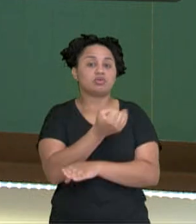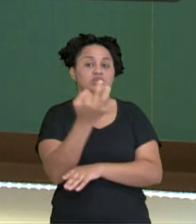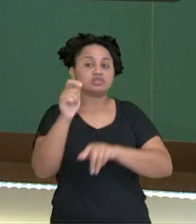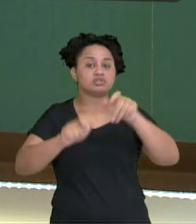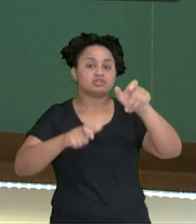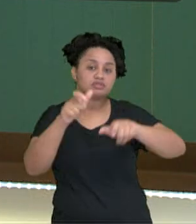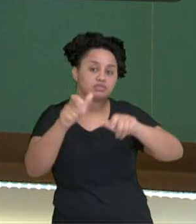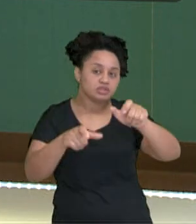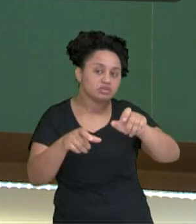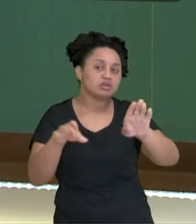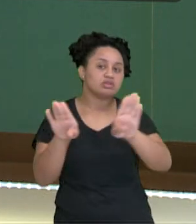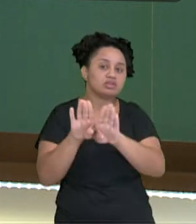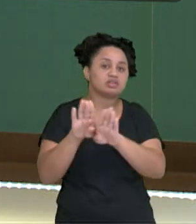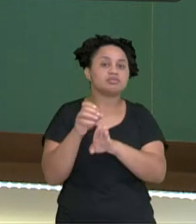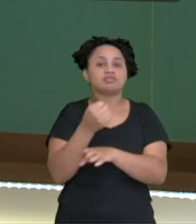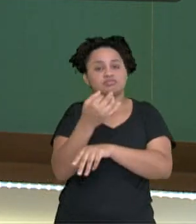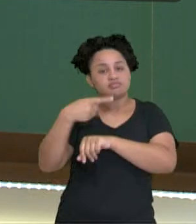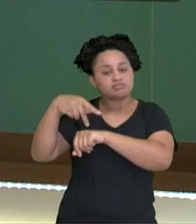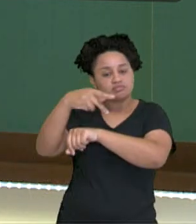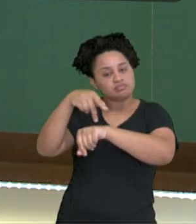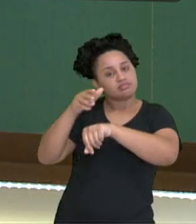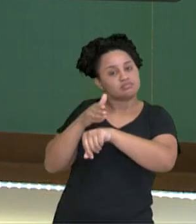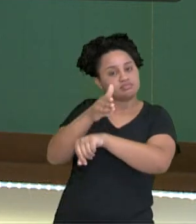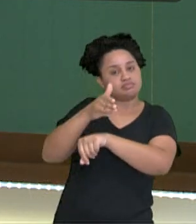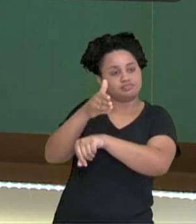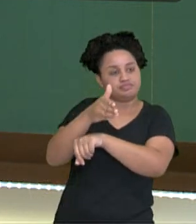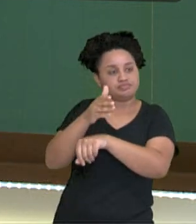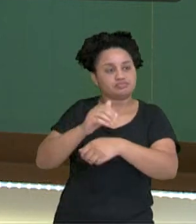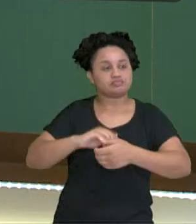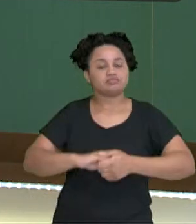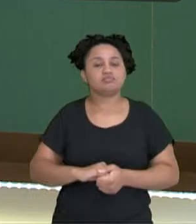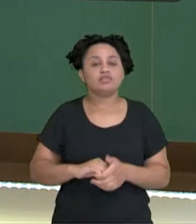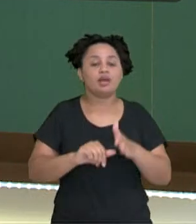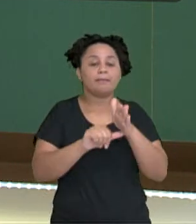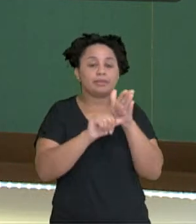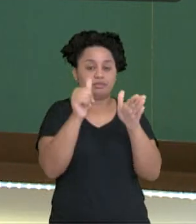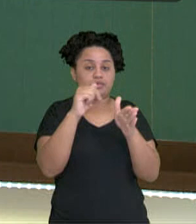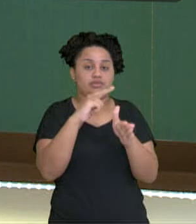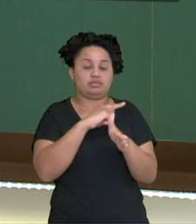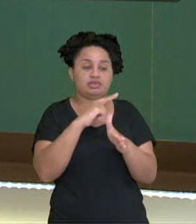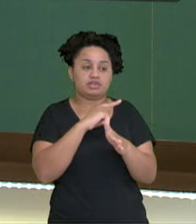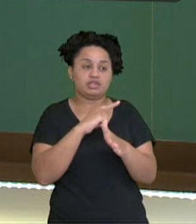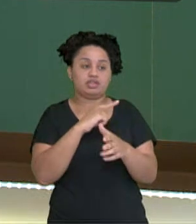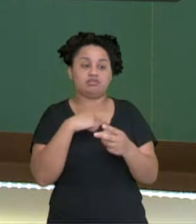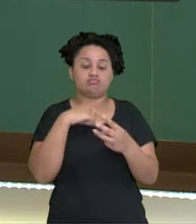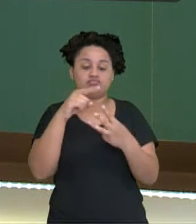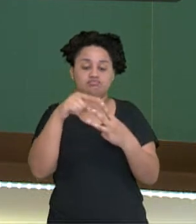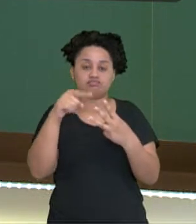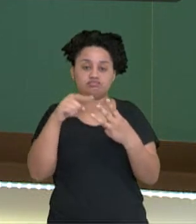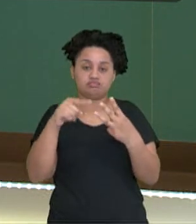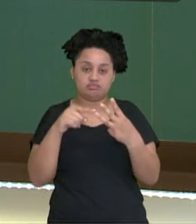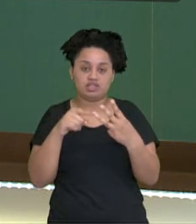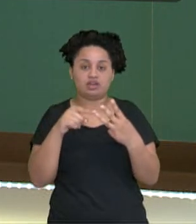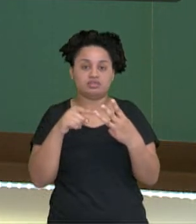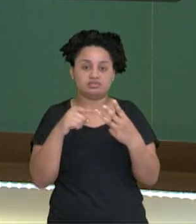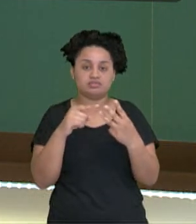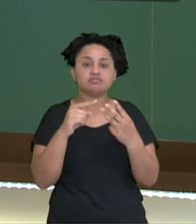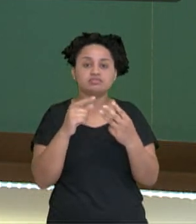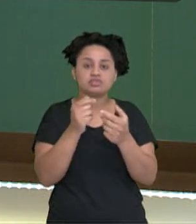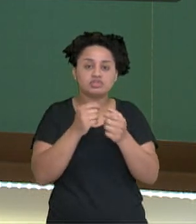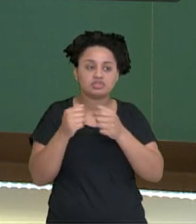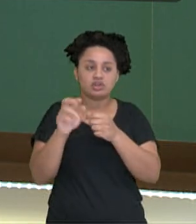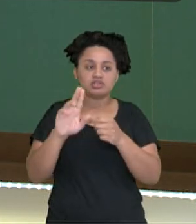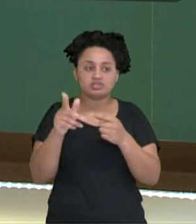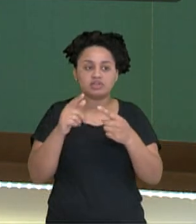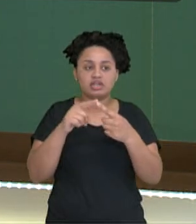participantes e número de países, tá? Essa primeira edição, ela teve 3 jogos diferentes, o